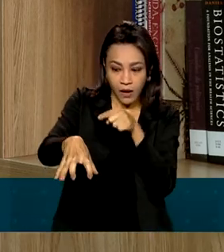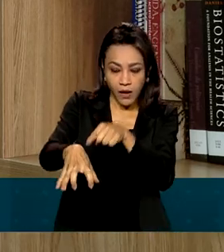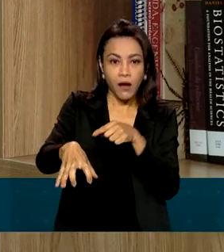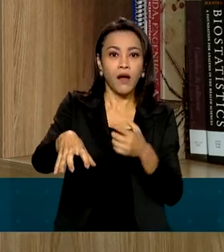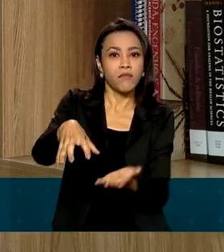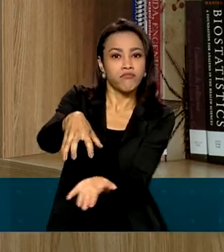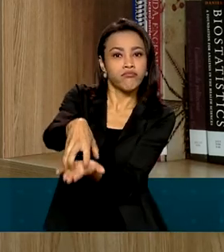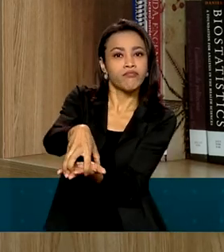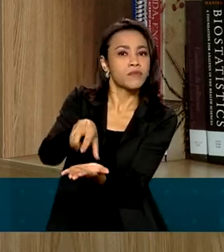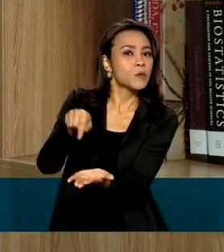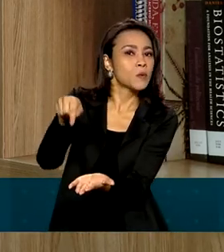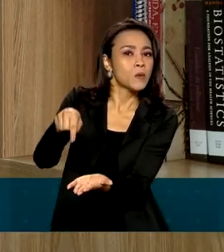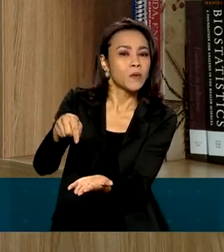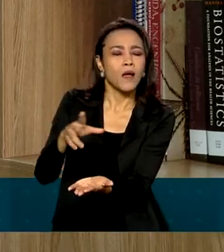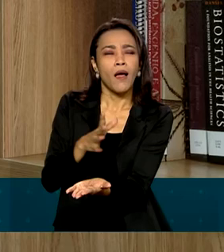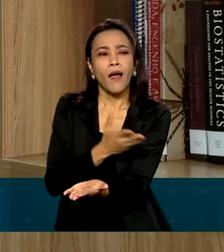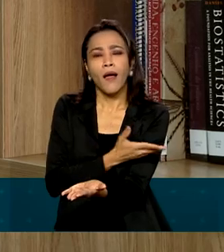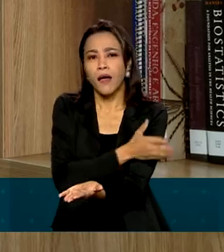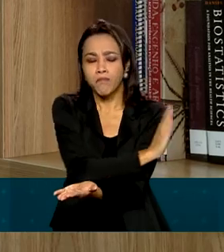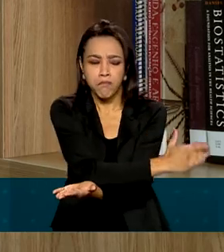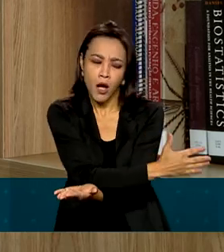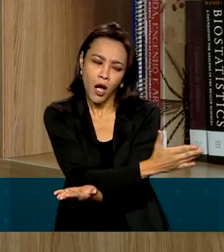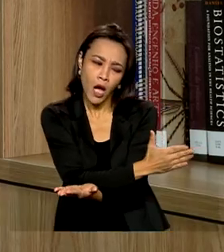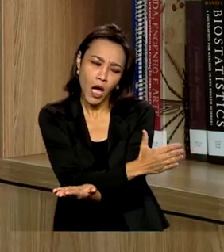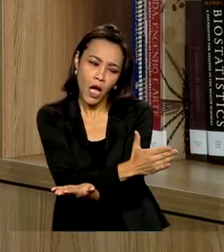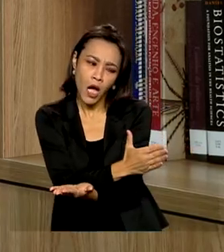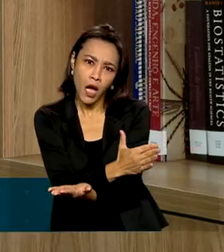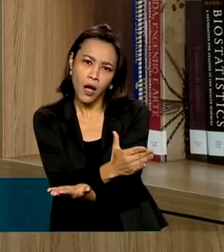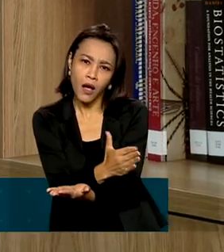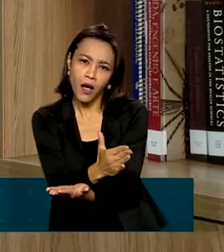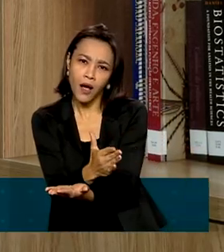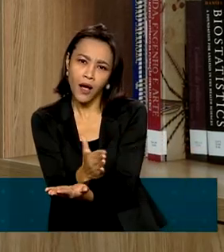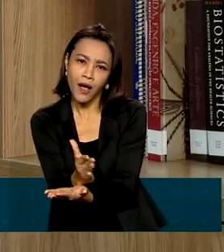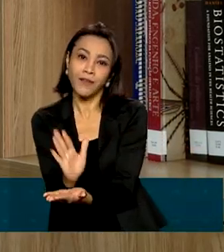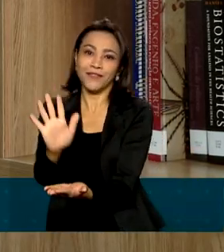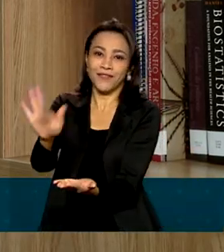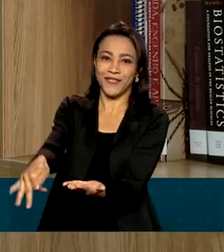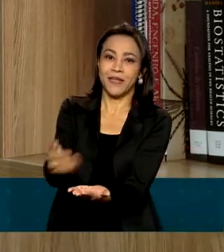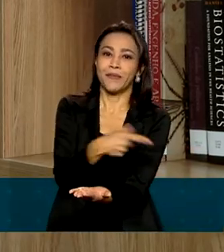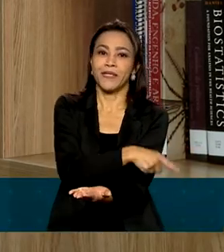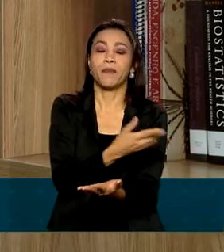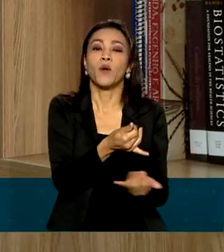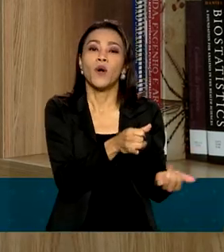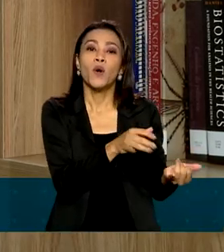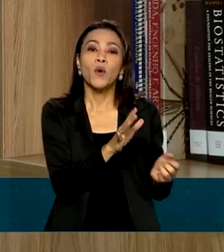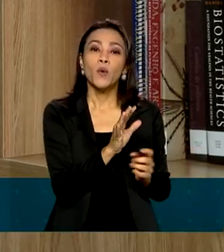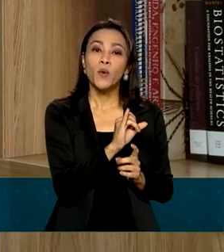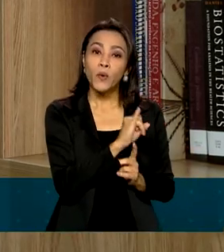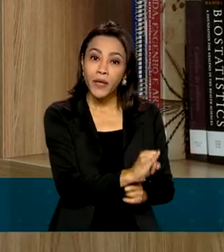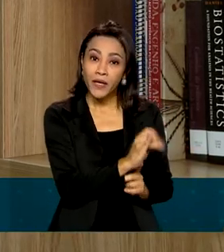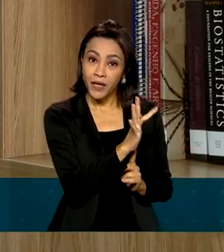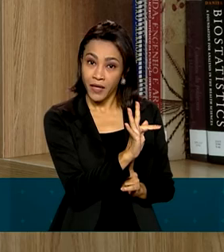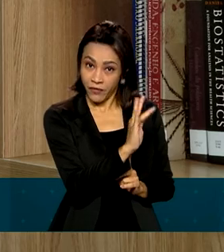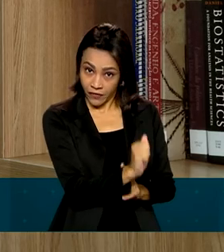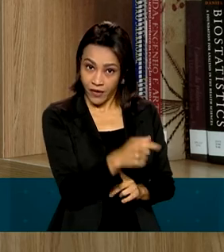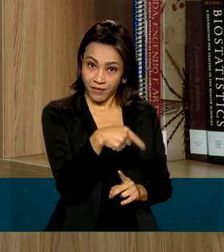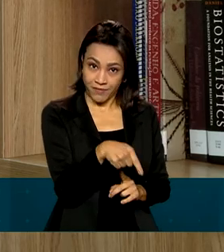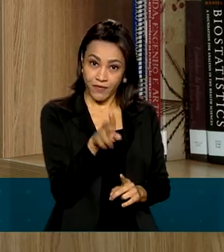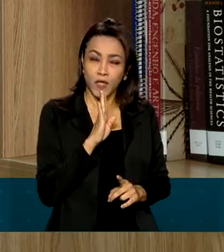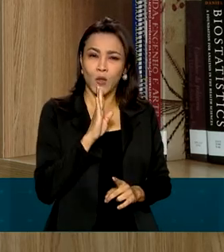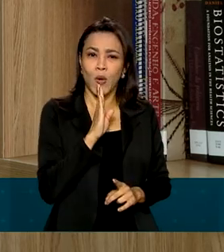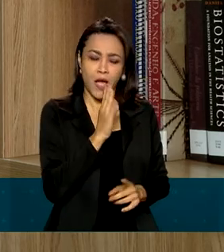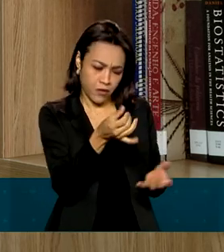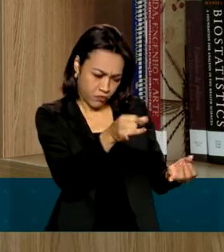Processamento final é quando você pega o IFA, né? Que é a palavra mais conhecida, né? Que é